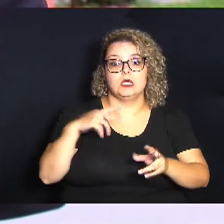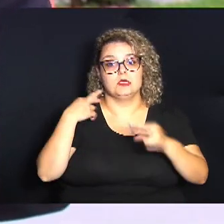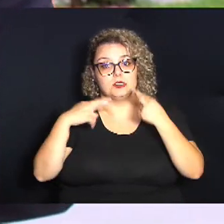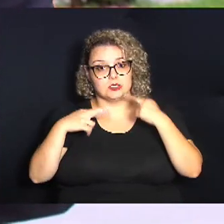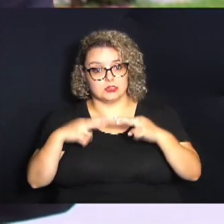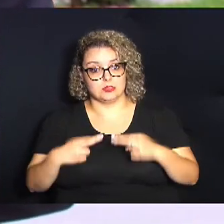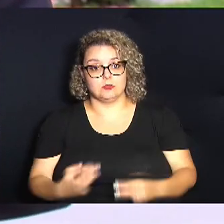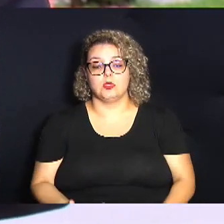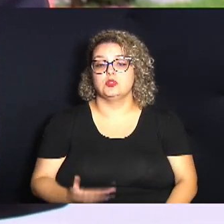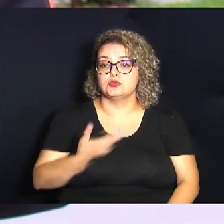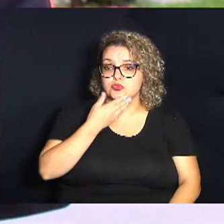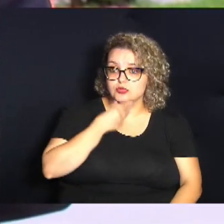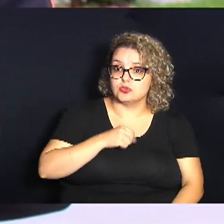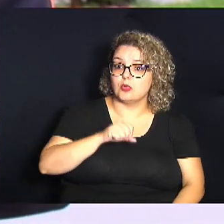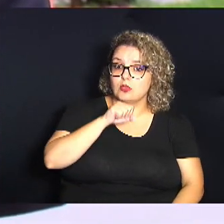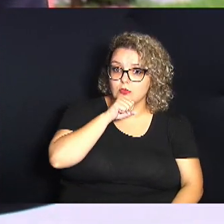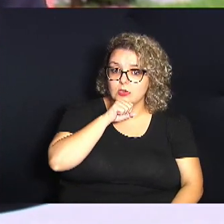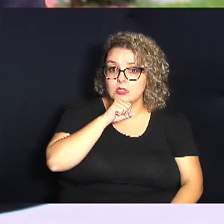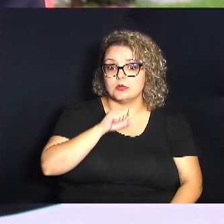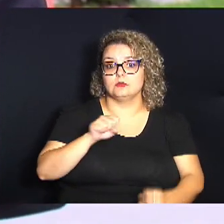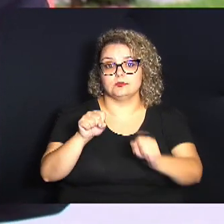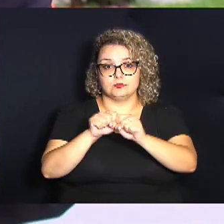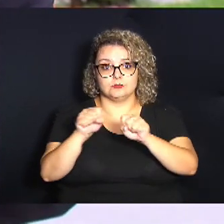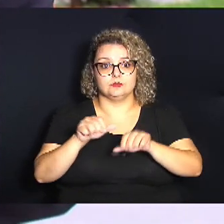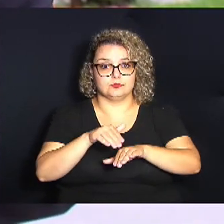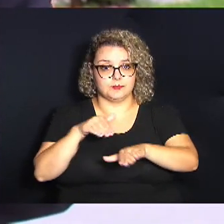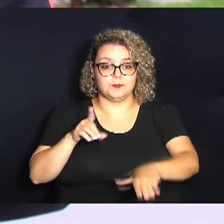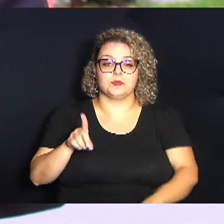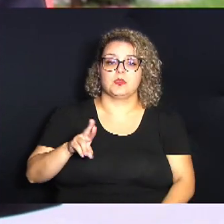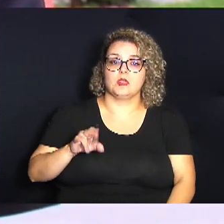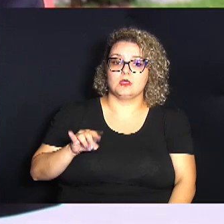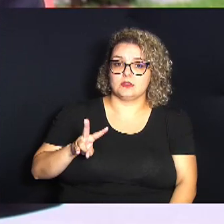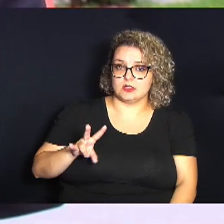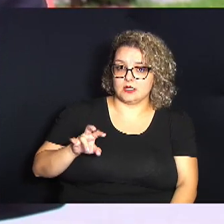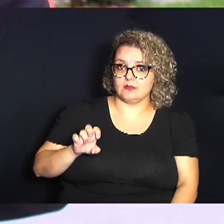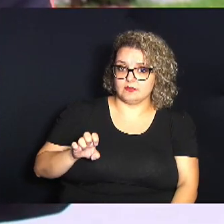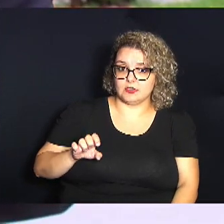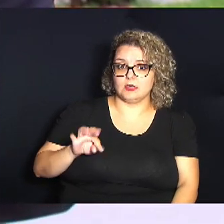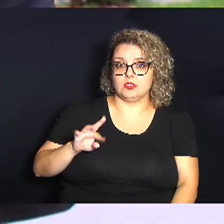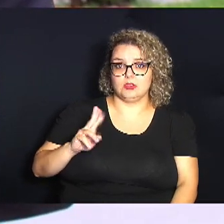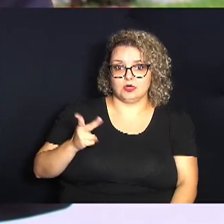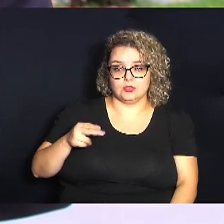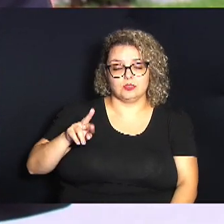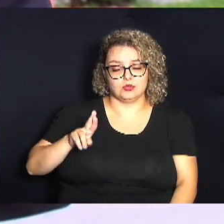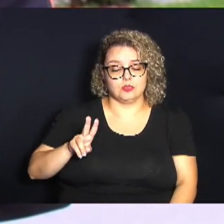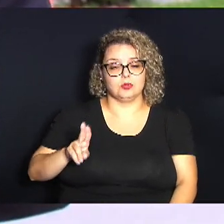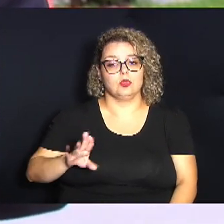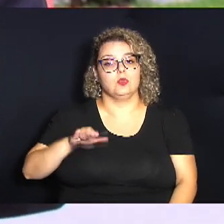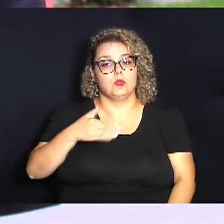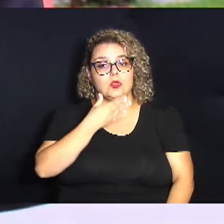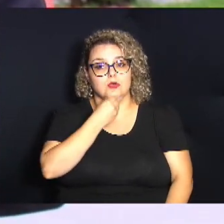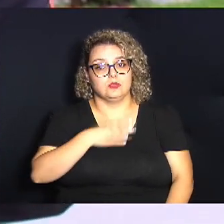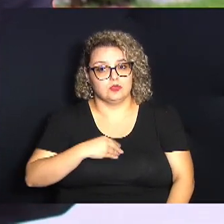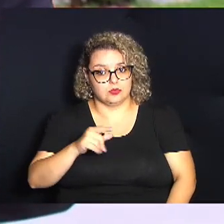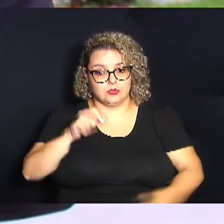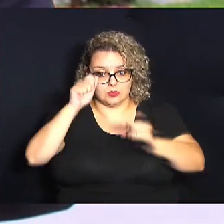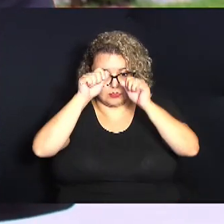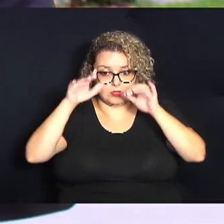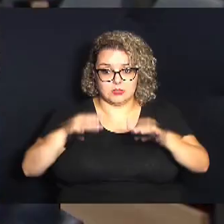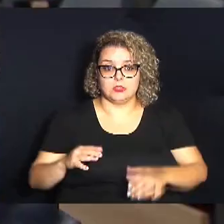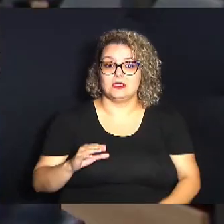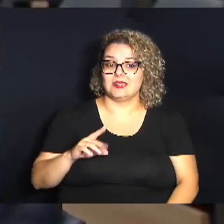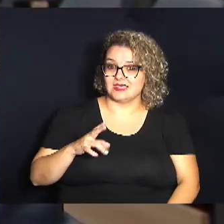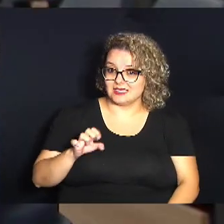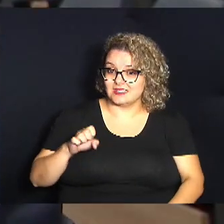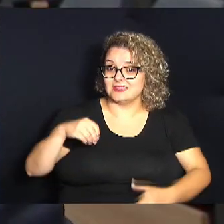um pai que estava no sistema drive-thru quando seu filho, que tem autismo, começou a ter uma crise dentro do